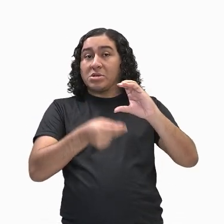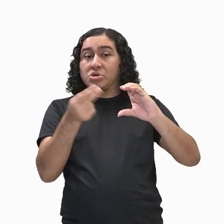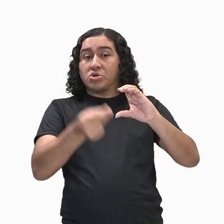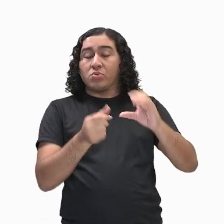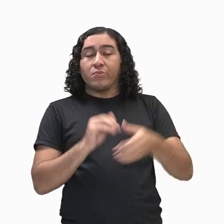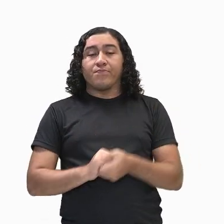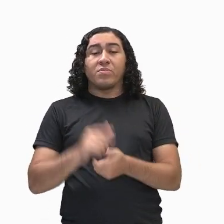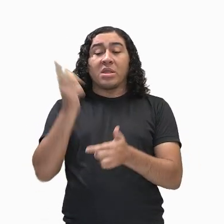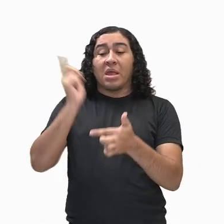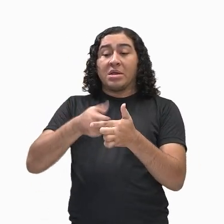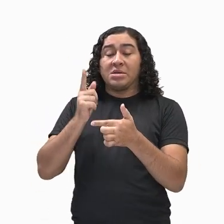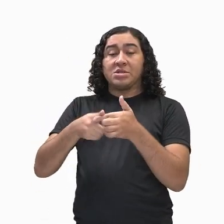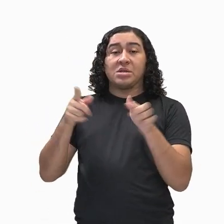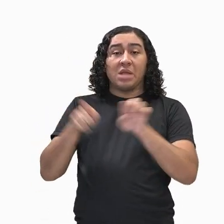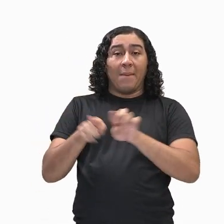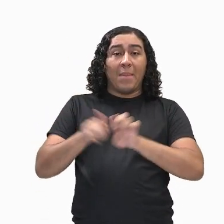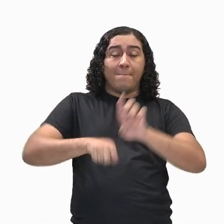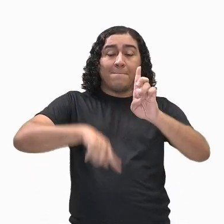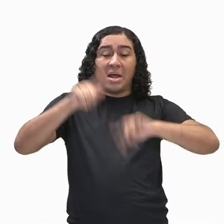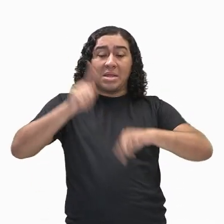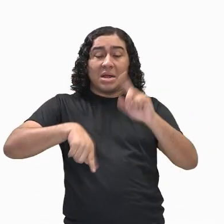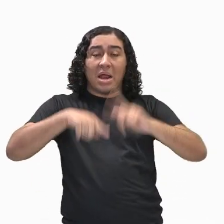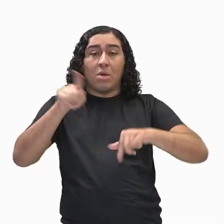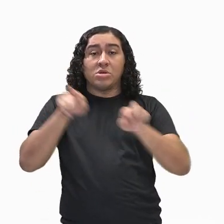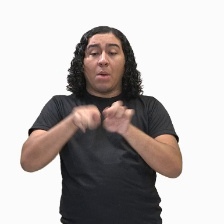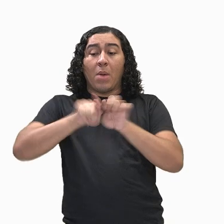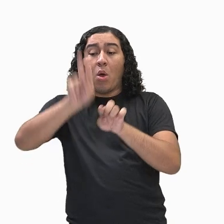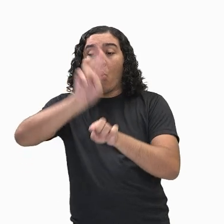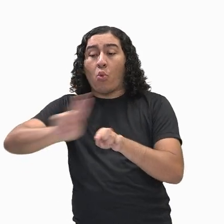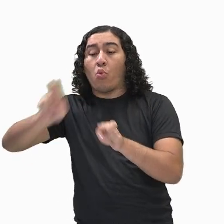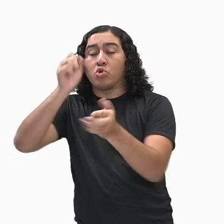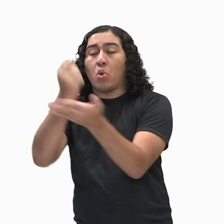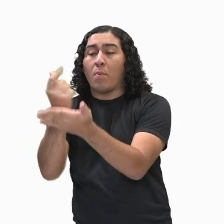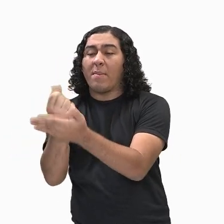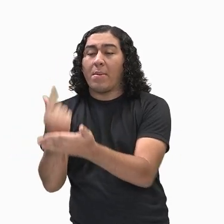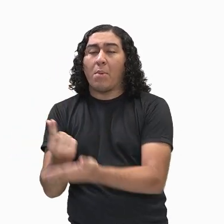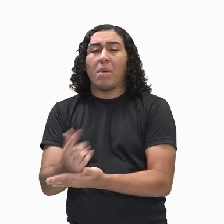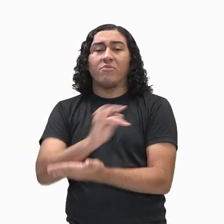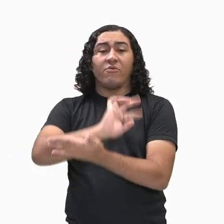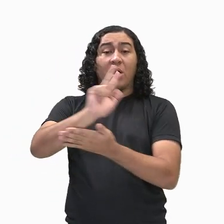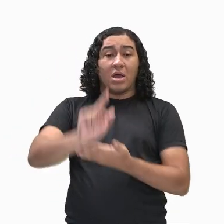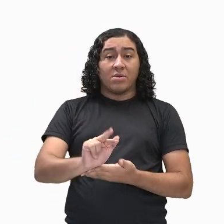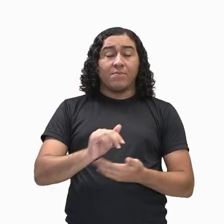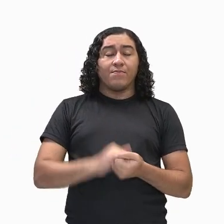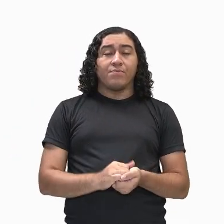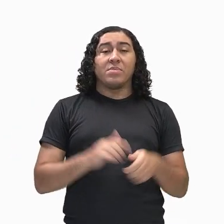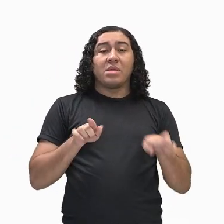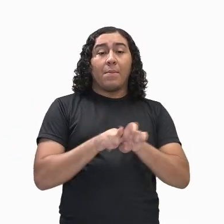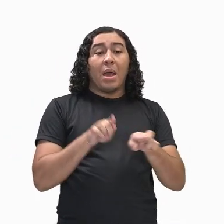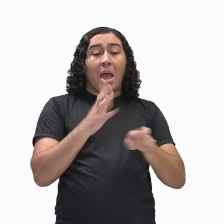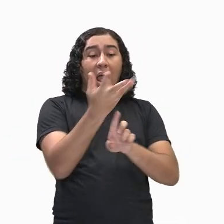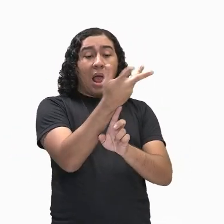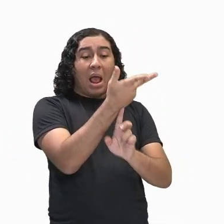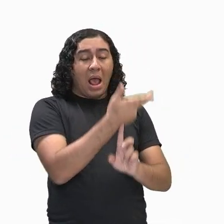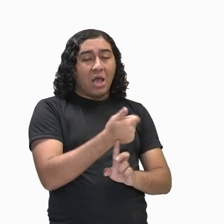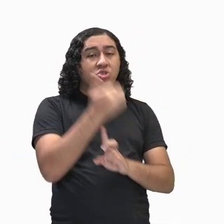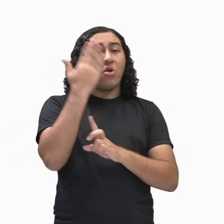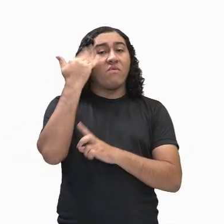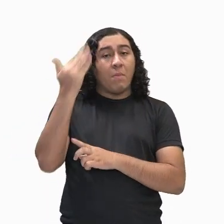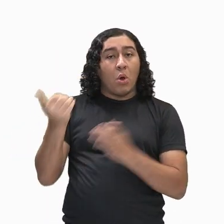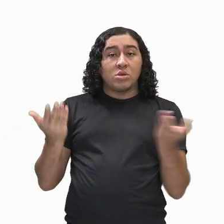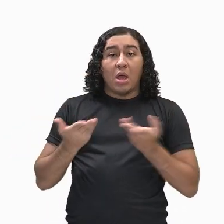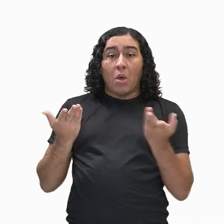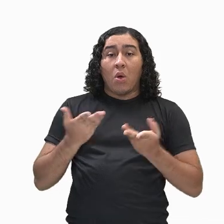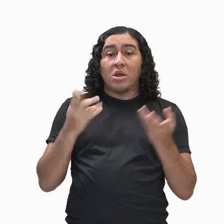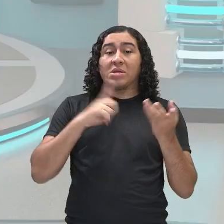crítica ao materialismo e ao consumo. A popularização da arte como veículo de comunicação. Olha que